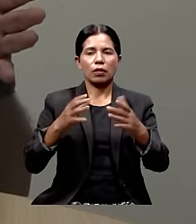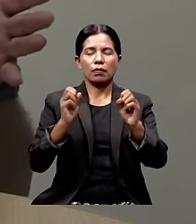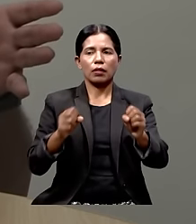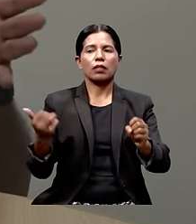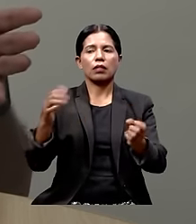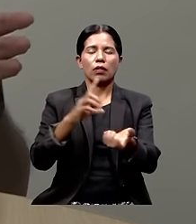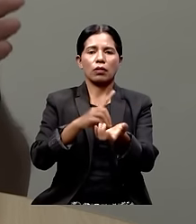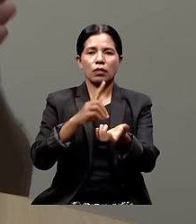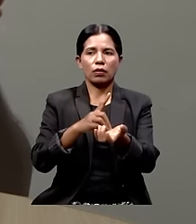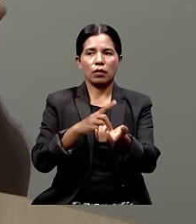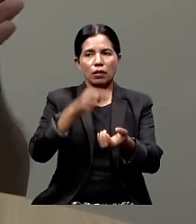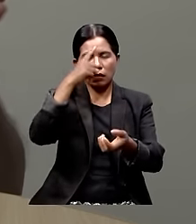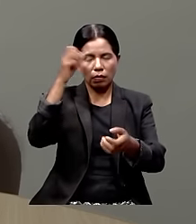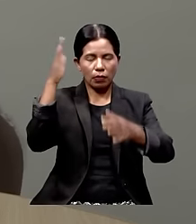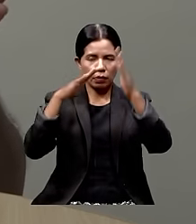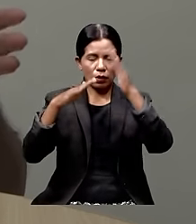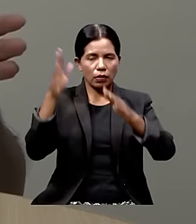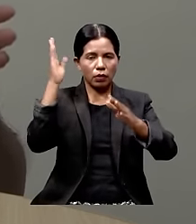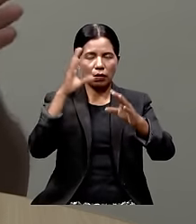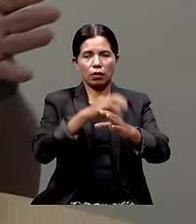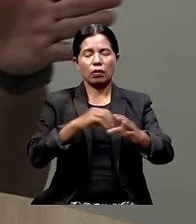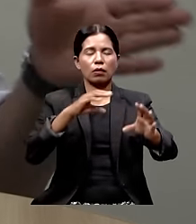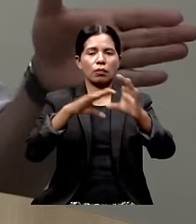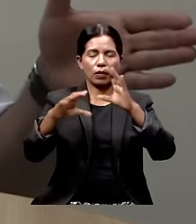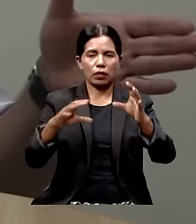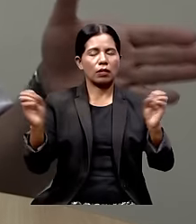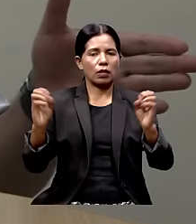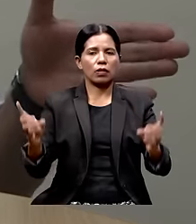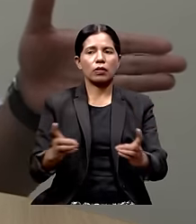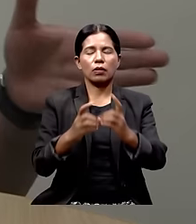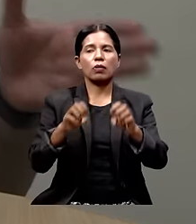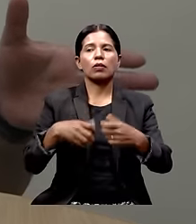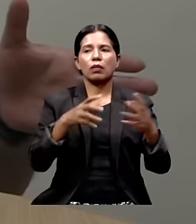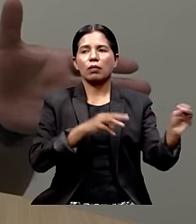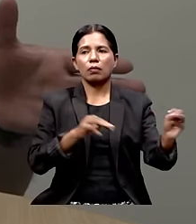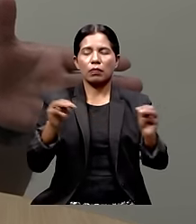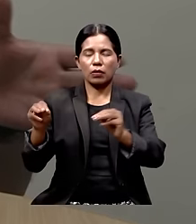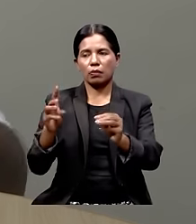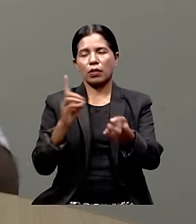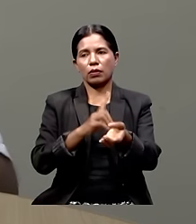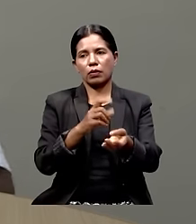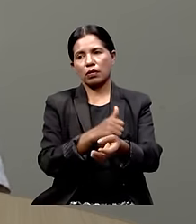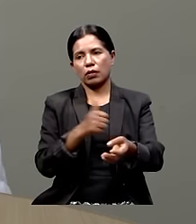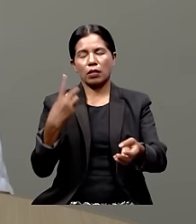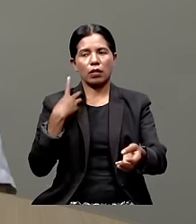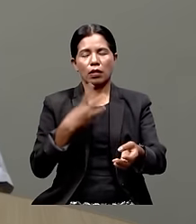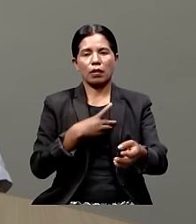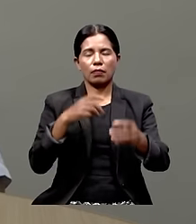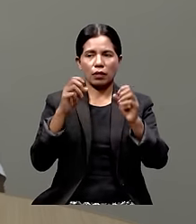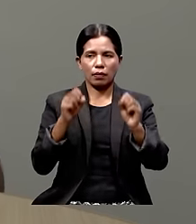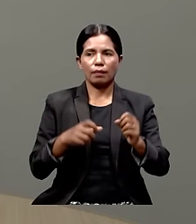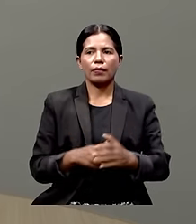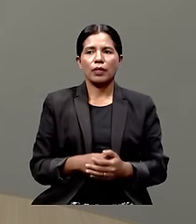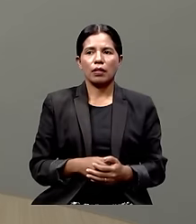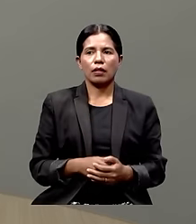médico né também problema comunicação lá consegue a sobre malo então o insab ele muda o médico zero a mim se eu nem